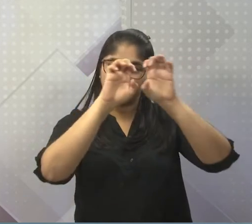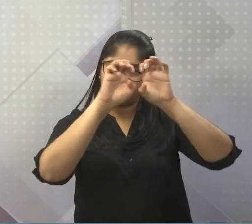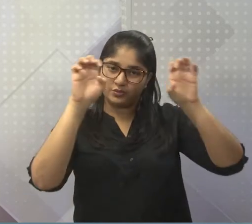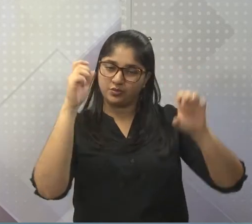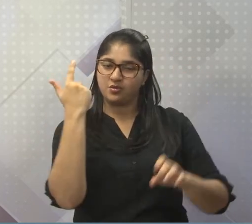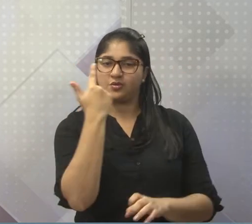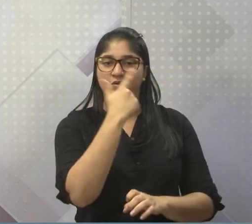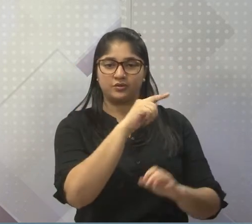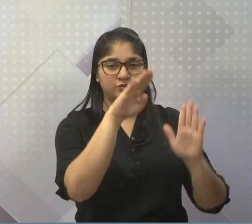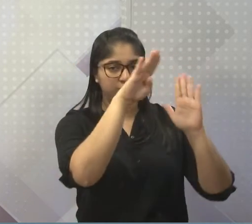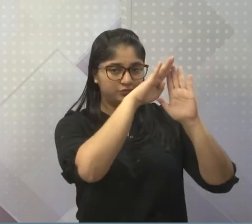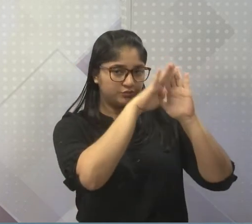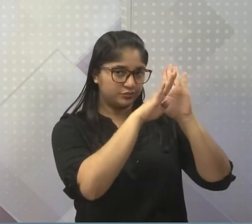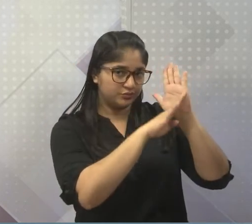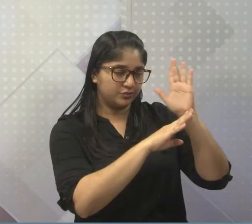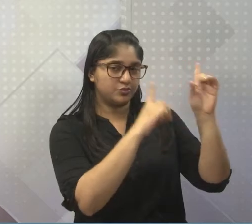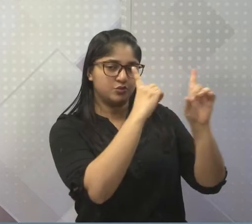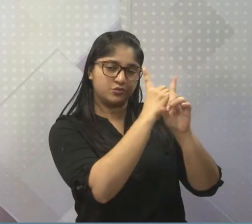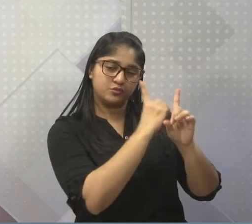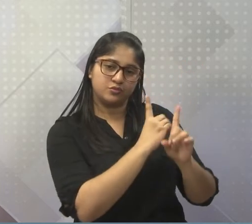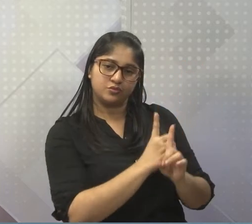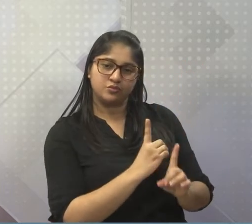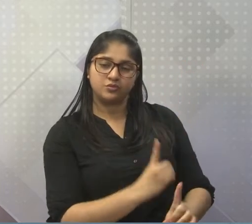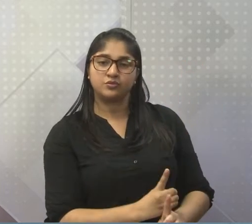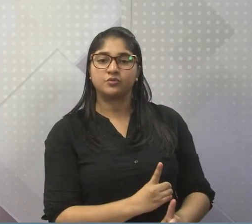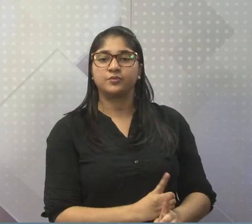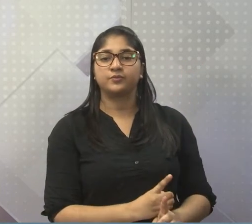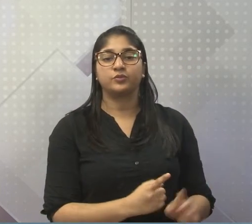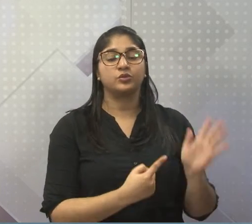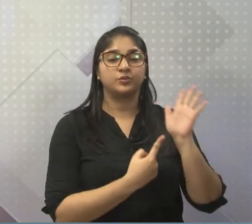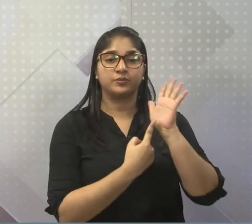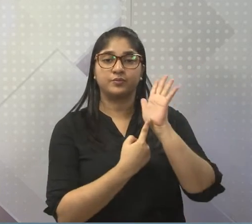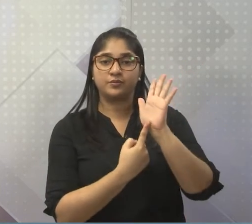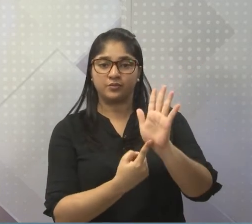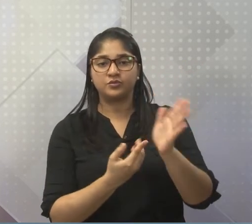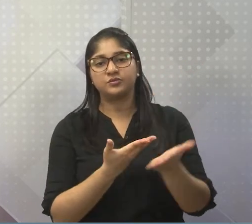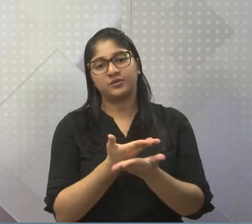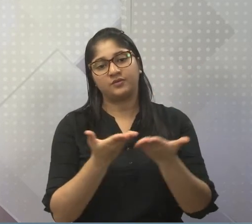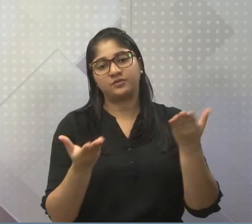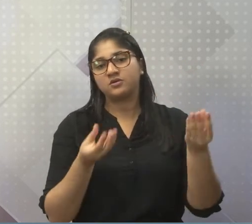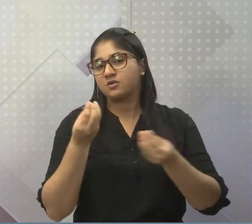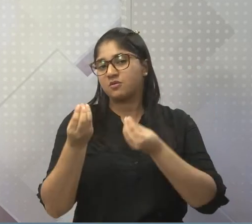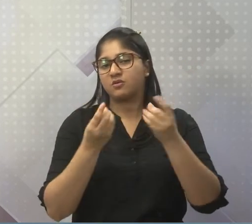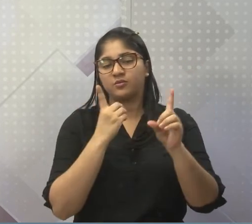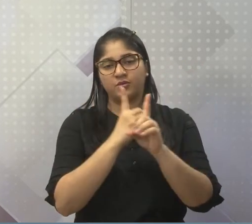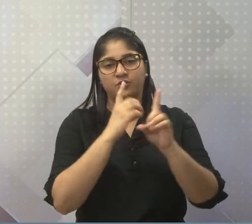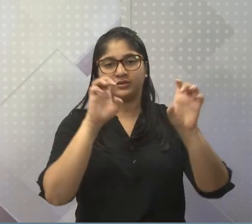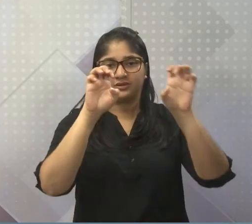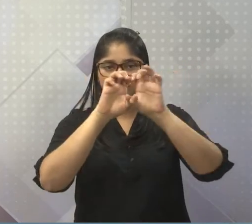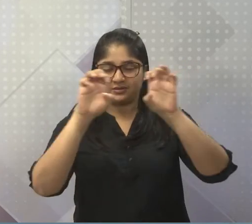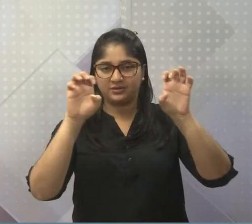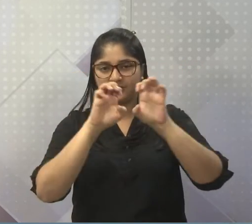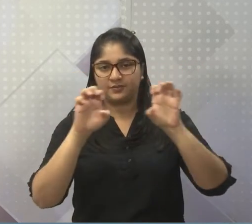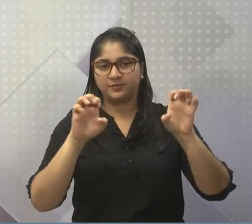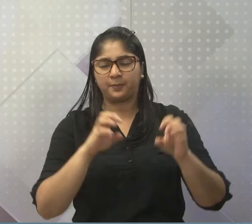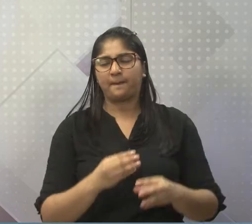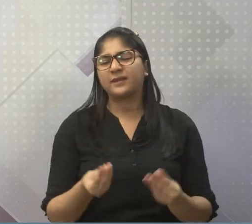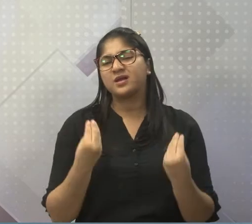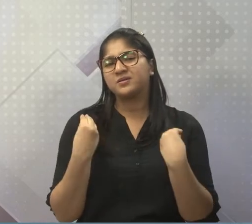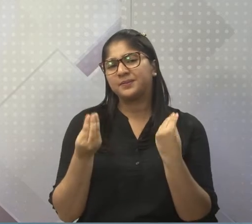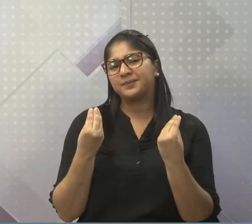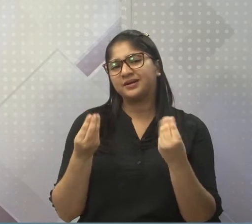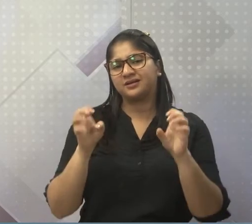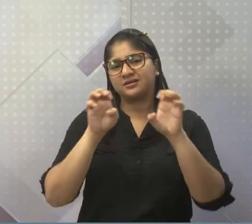completou as relações métricas. Eu demonstrei para vocês todas as relações métricas. Para que me servem